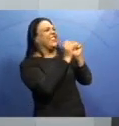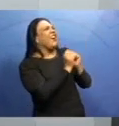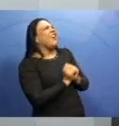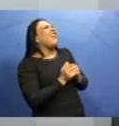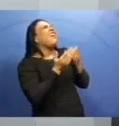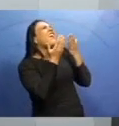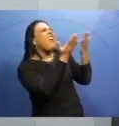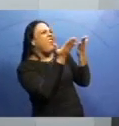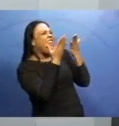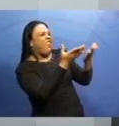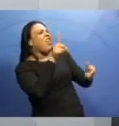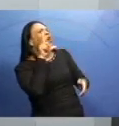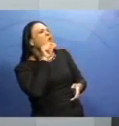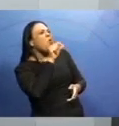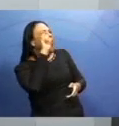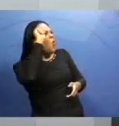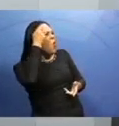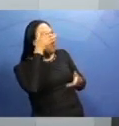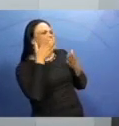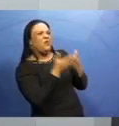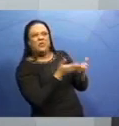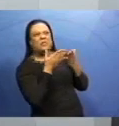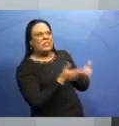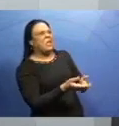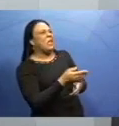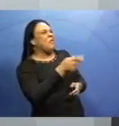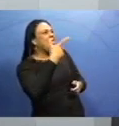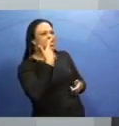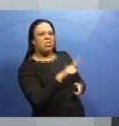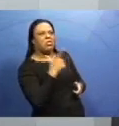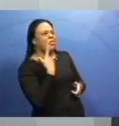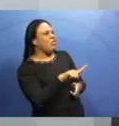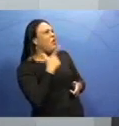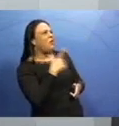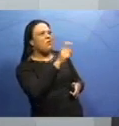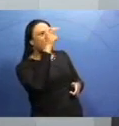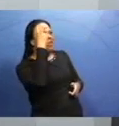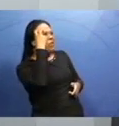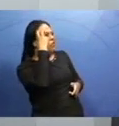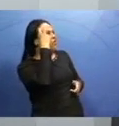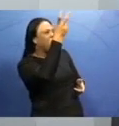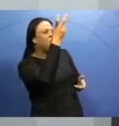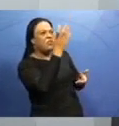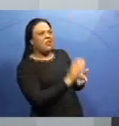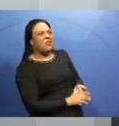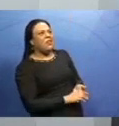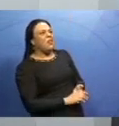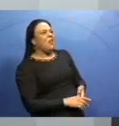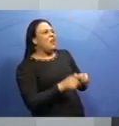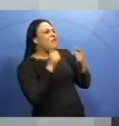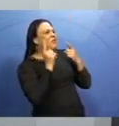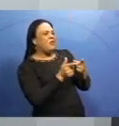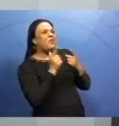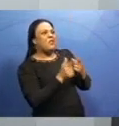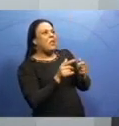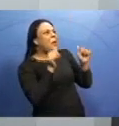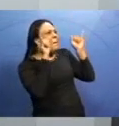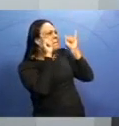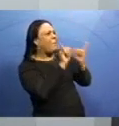Ei, corvo, se você tivesse inteligência, nada lhe faltaria para ser de todos.